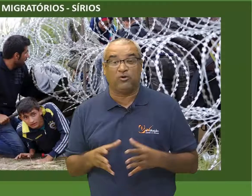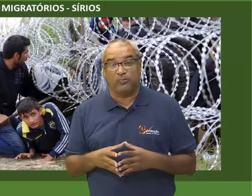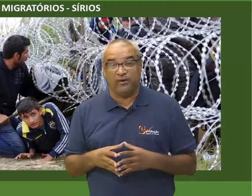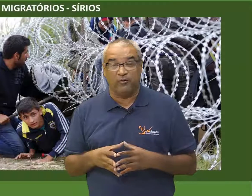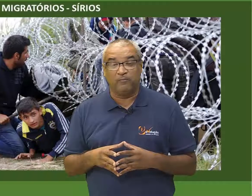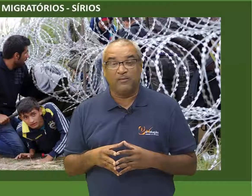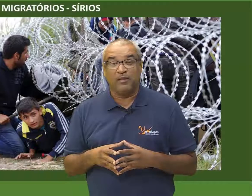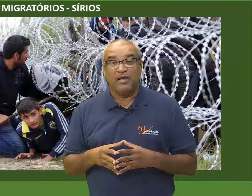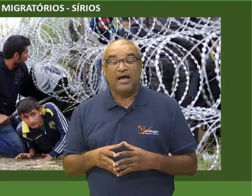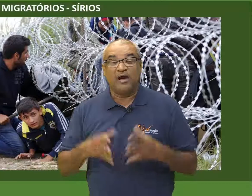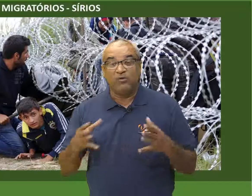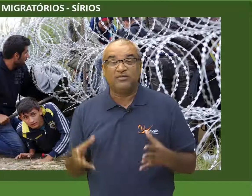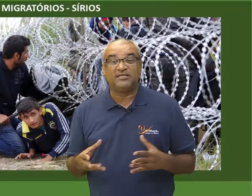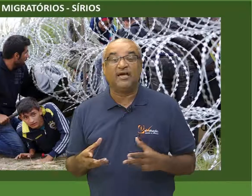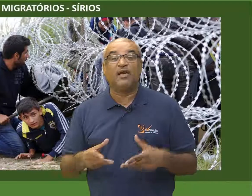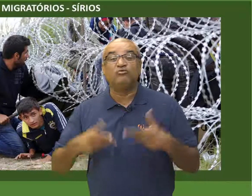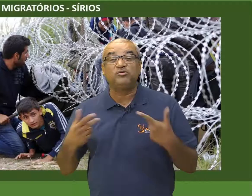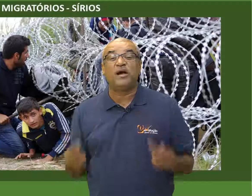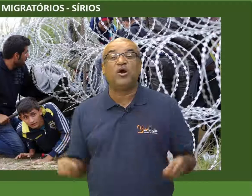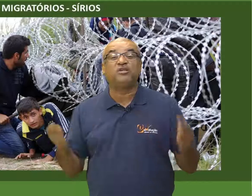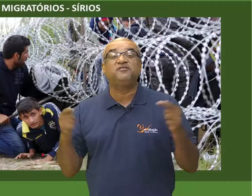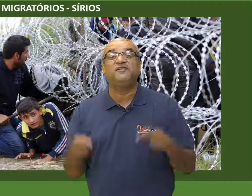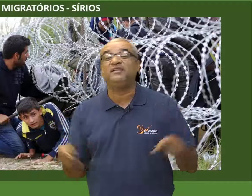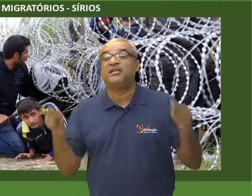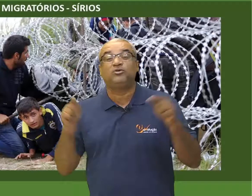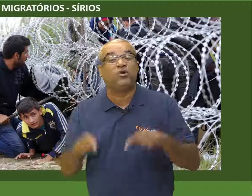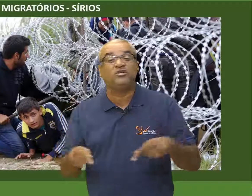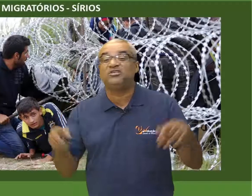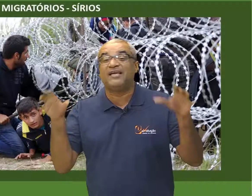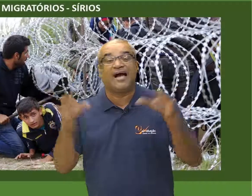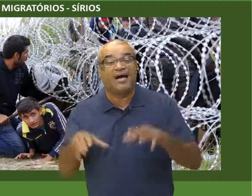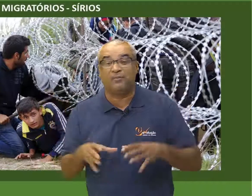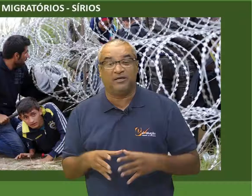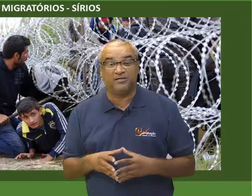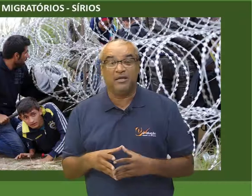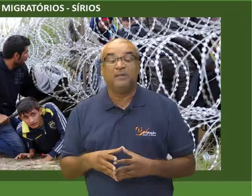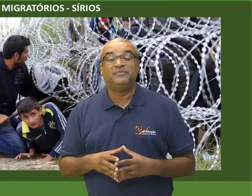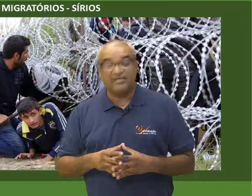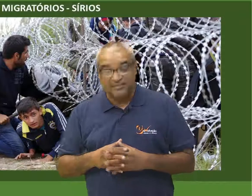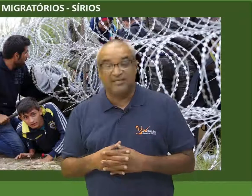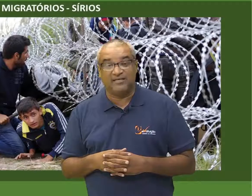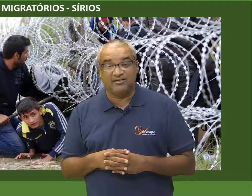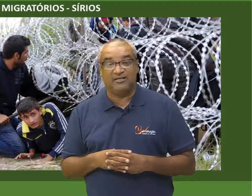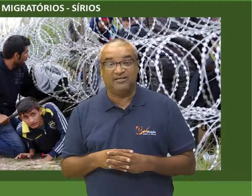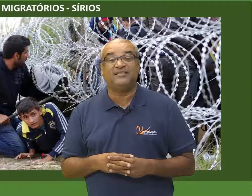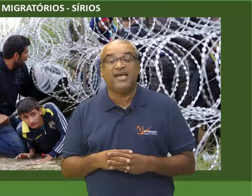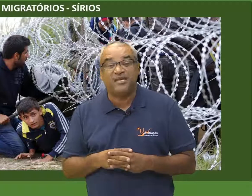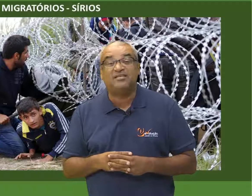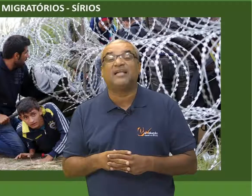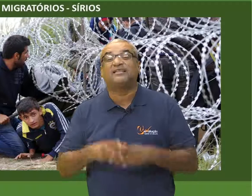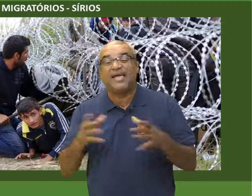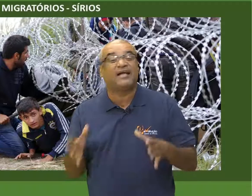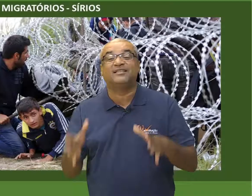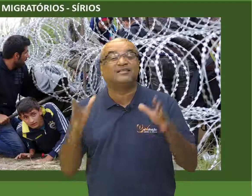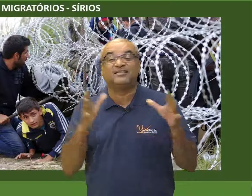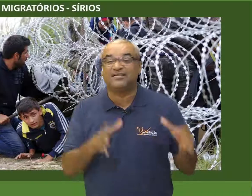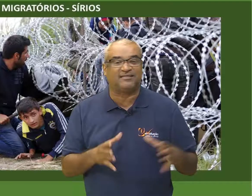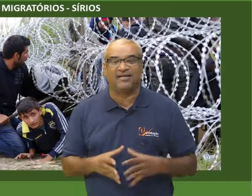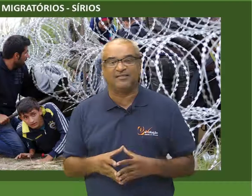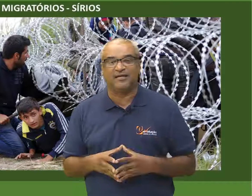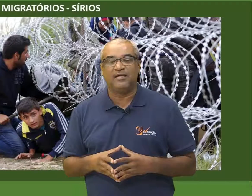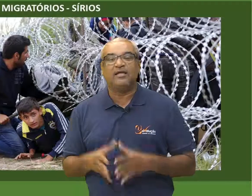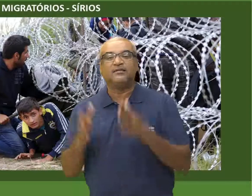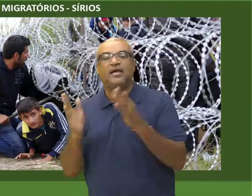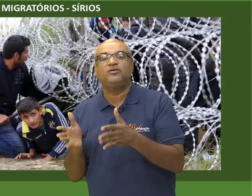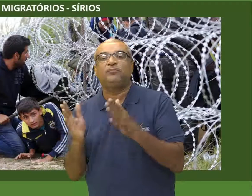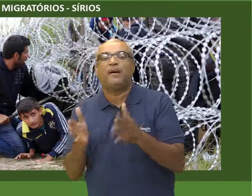ocidental europeu. A Rússia é um dos maiores vendedores de armas da Síria, gente, desde a década de